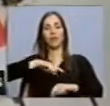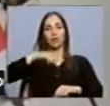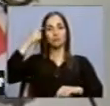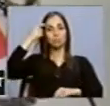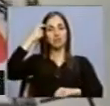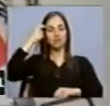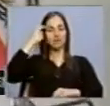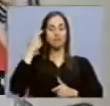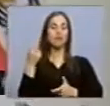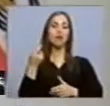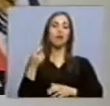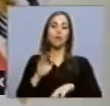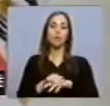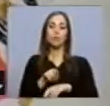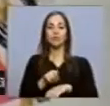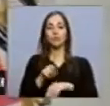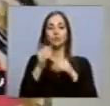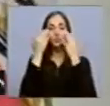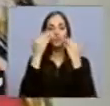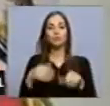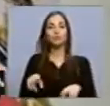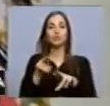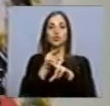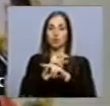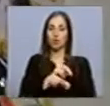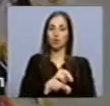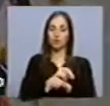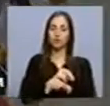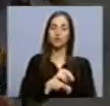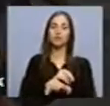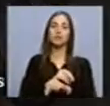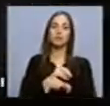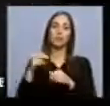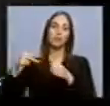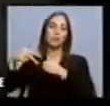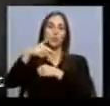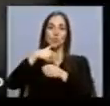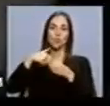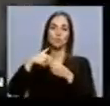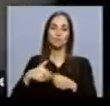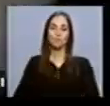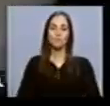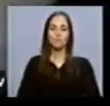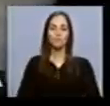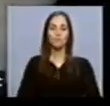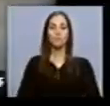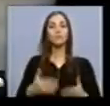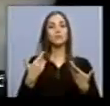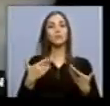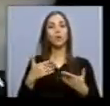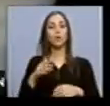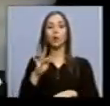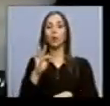em Juno. E, portanto, são as primeiras grandes revelações, precisamente, da Juno sobre Júpiter. Miguel, e temos agora apenas